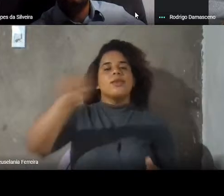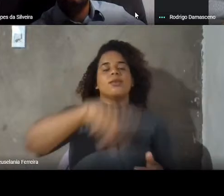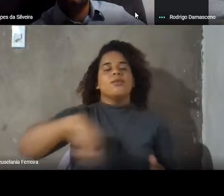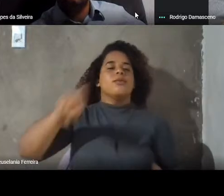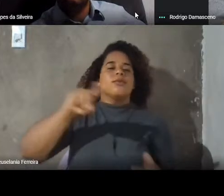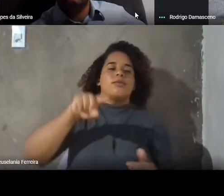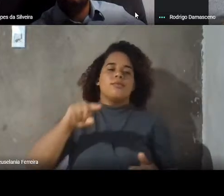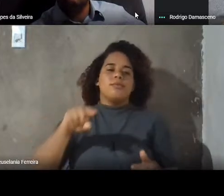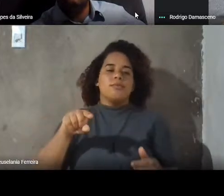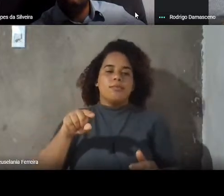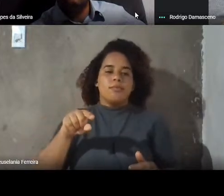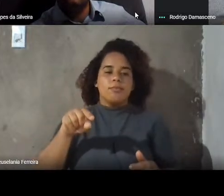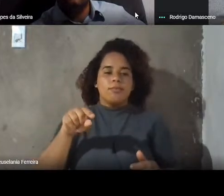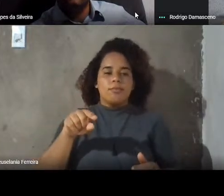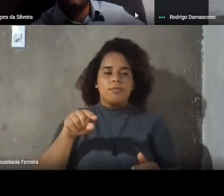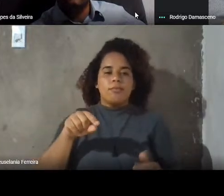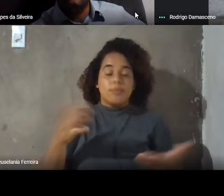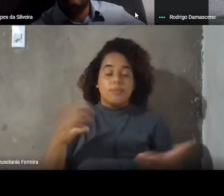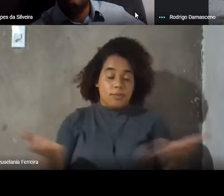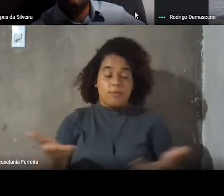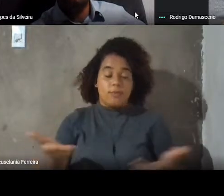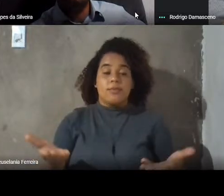tá? Hoje,